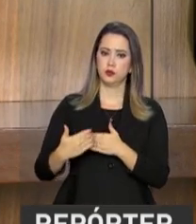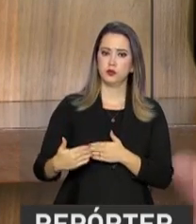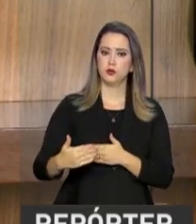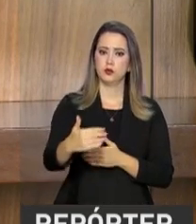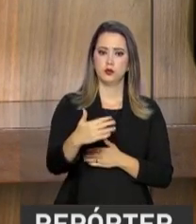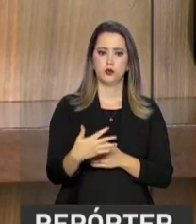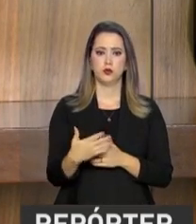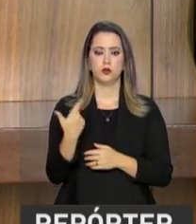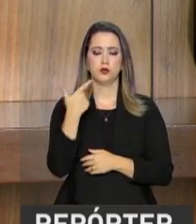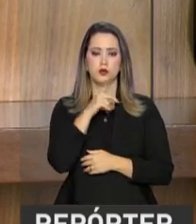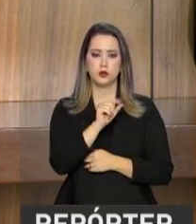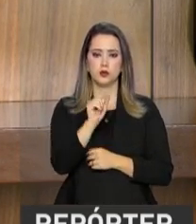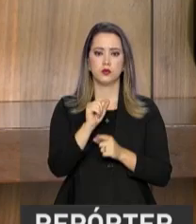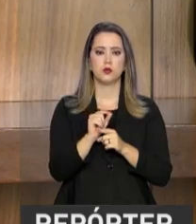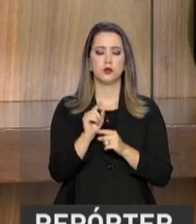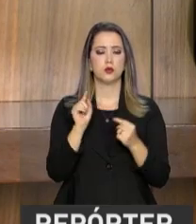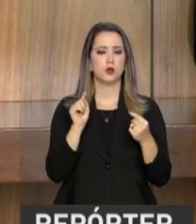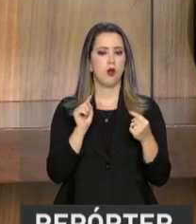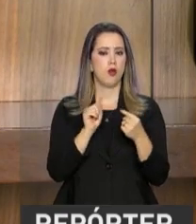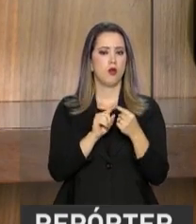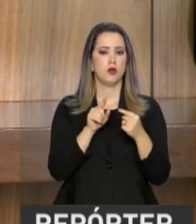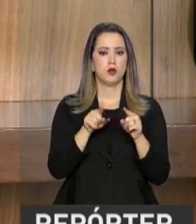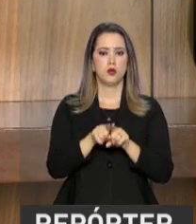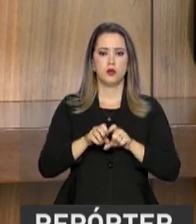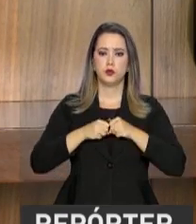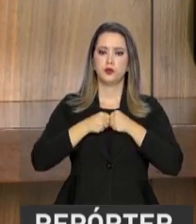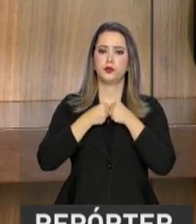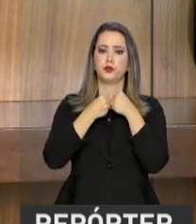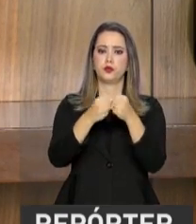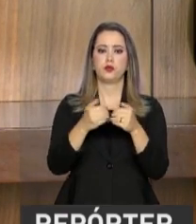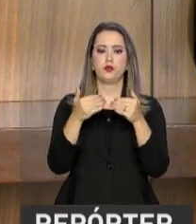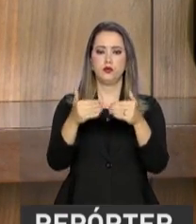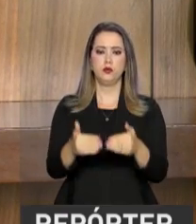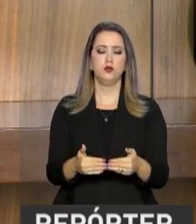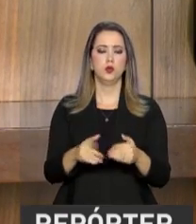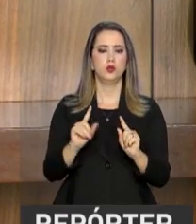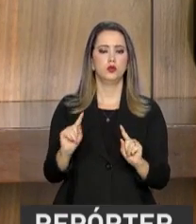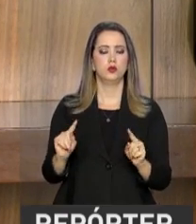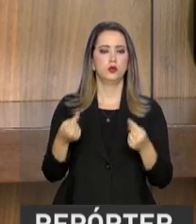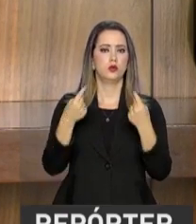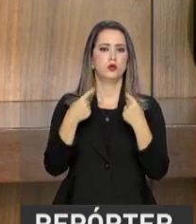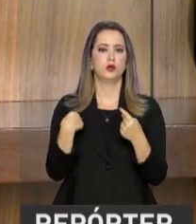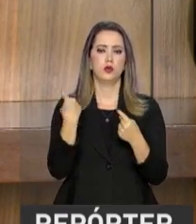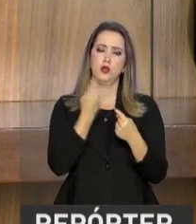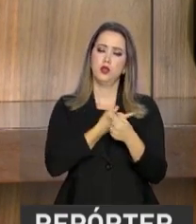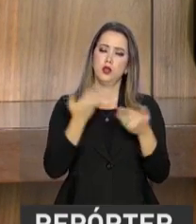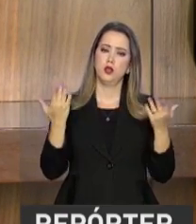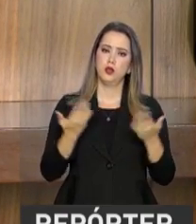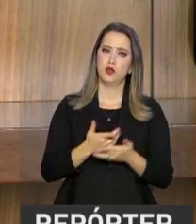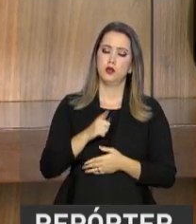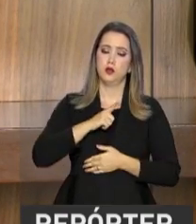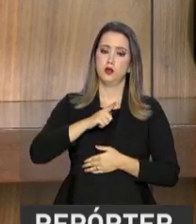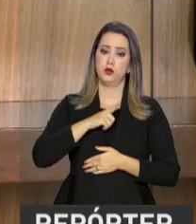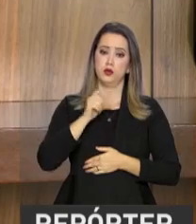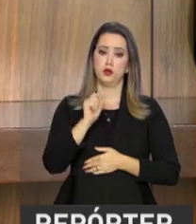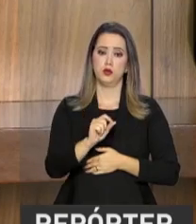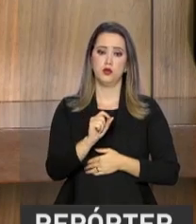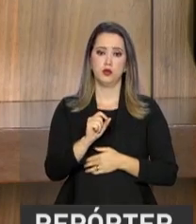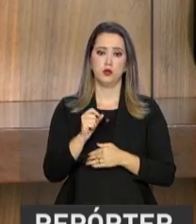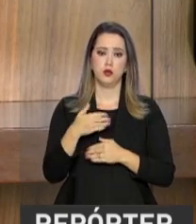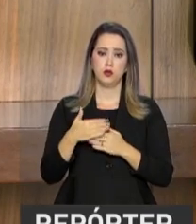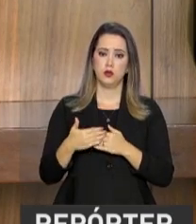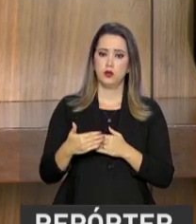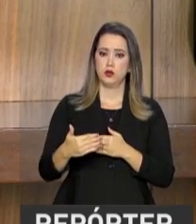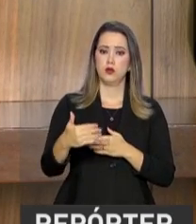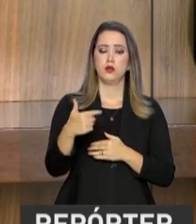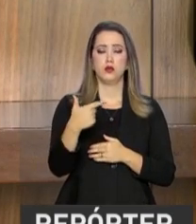adquirimos uma condição ou com mais robusta de fazer frente aos desafios que nós hoje temos né nesse